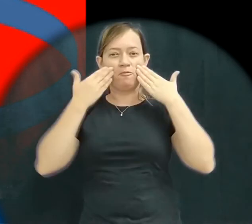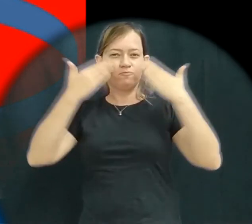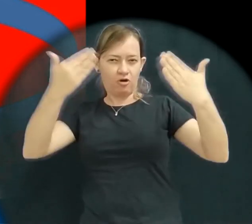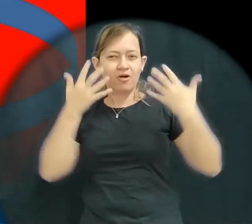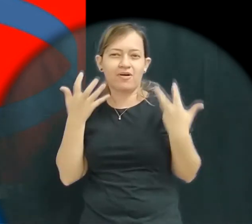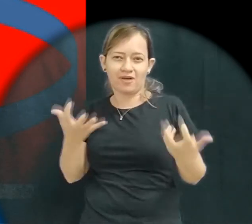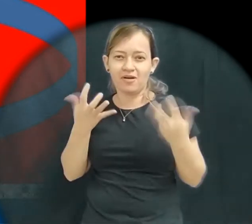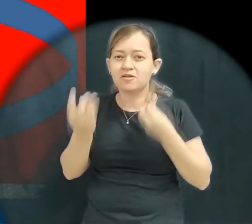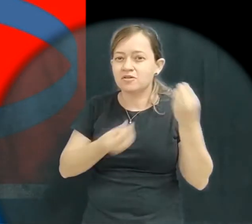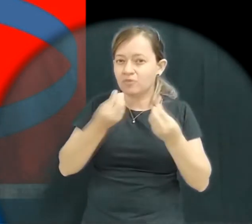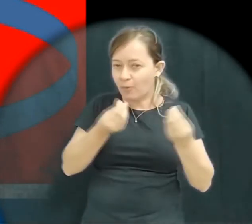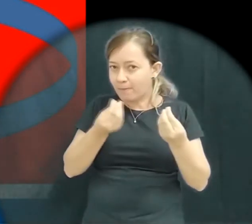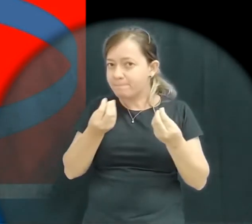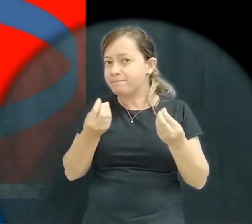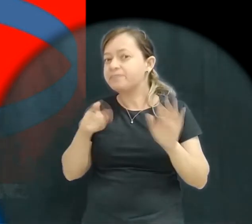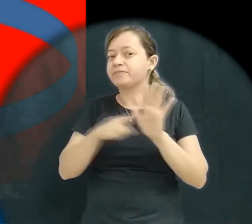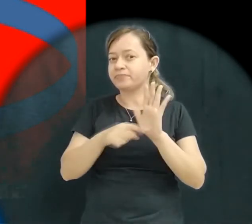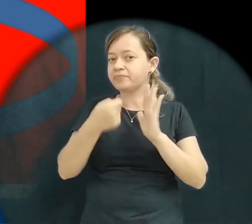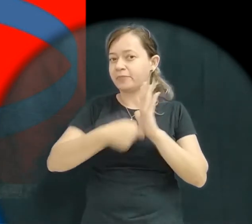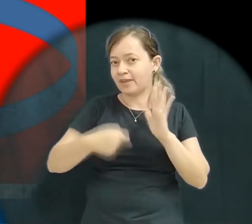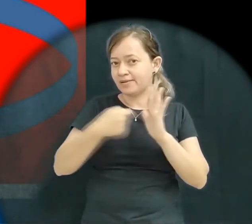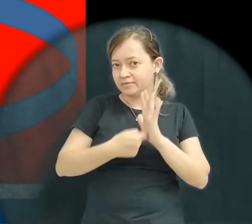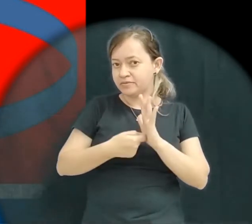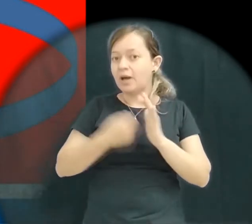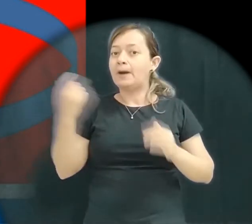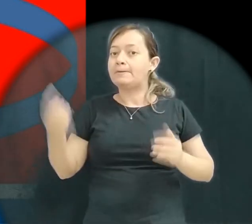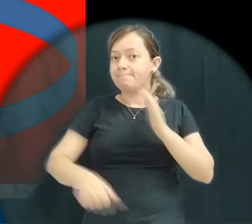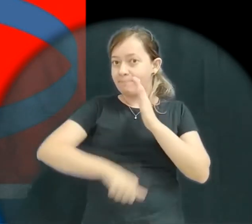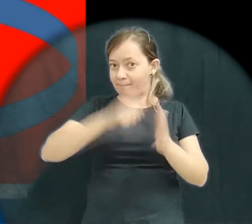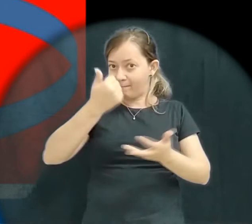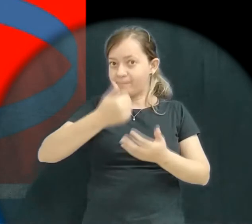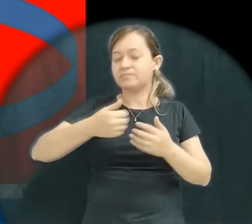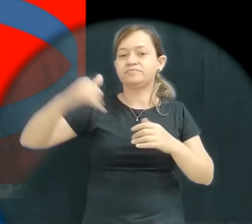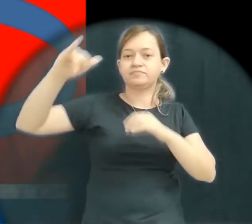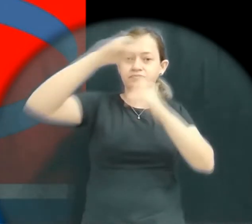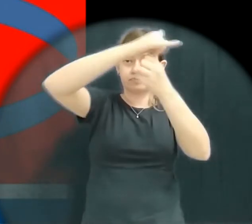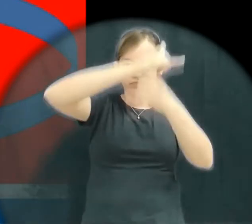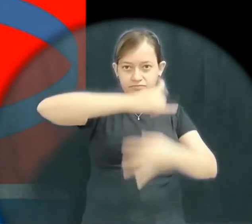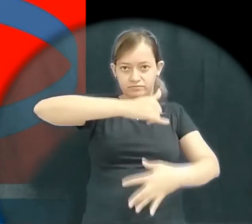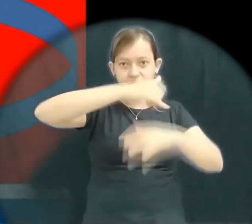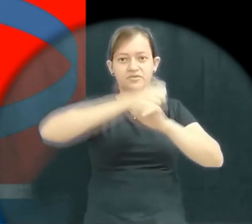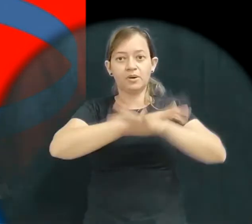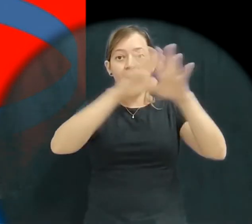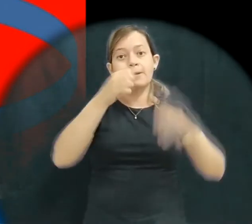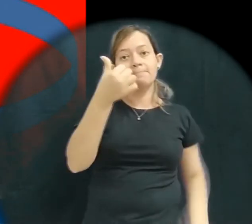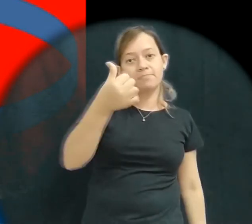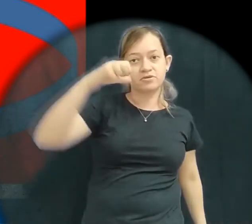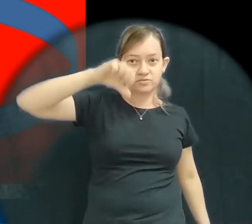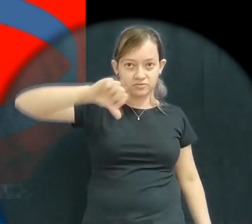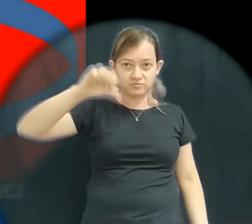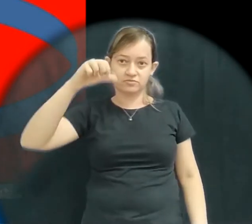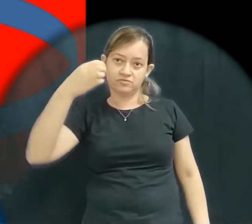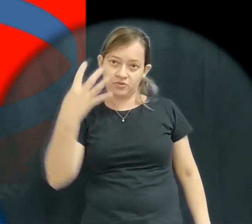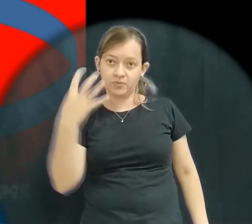veio a fazer o teste de sua primeira bomba atômica em 1949, alcançando aí a